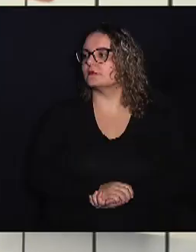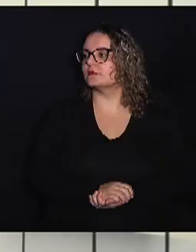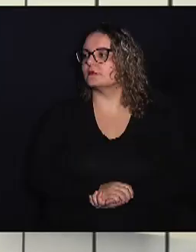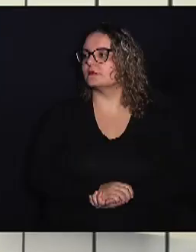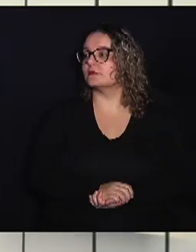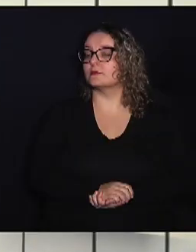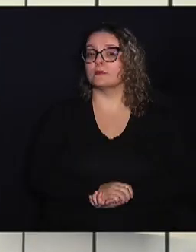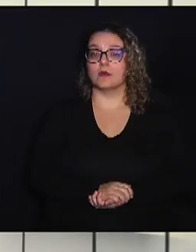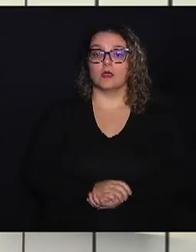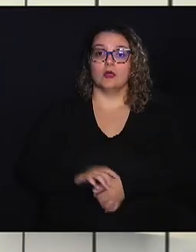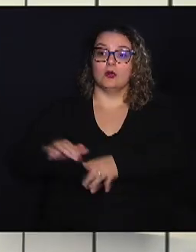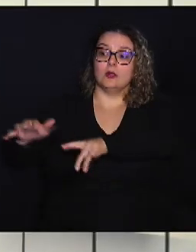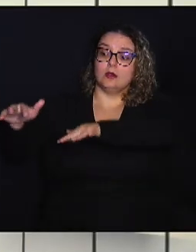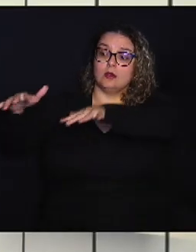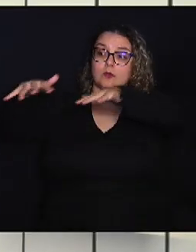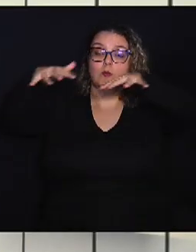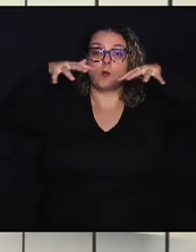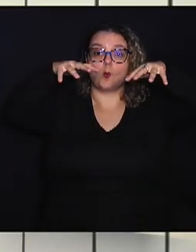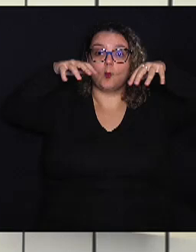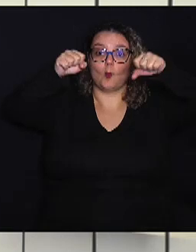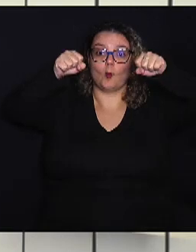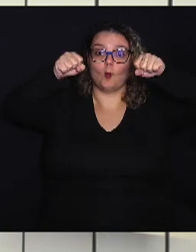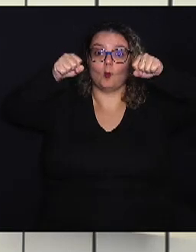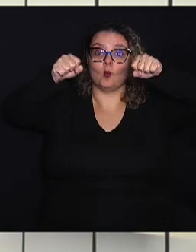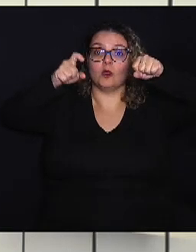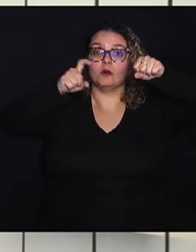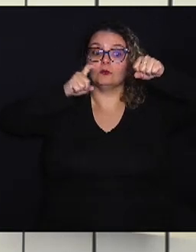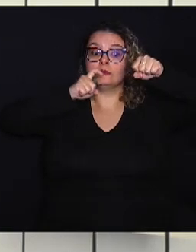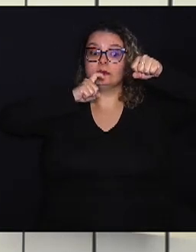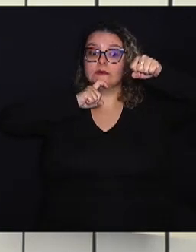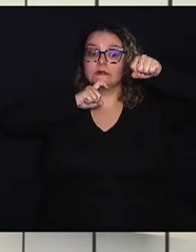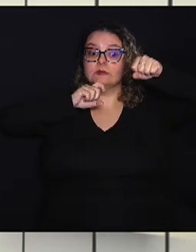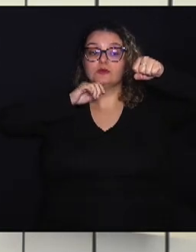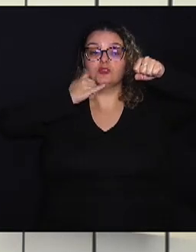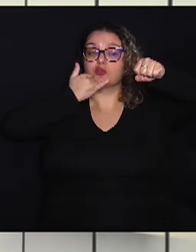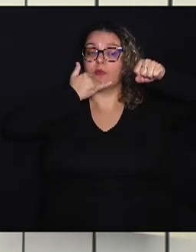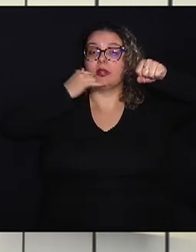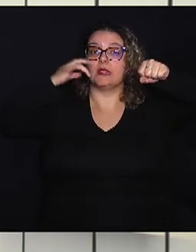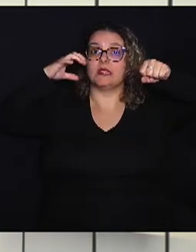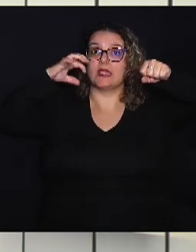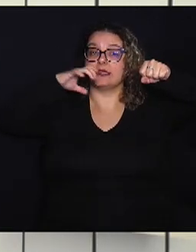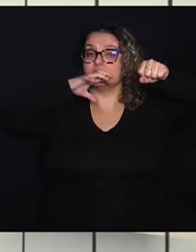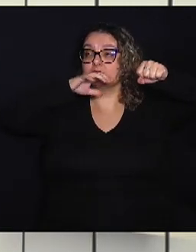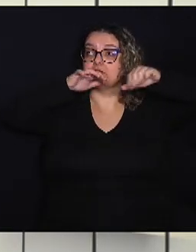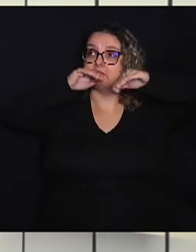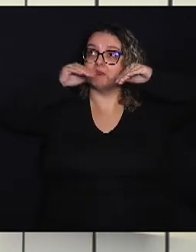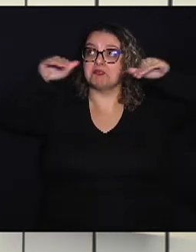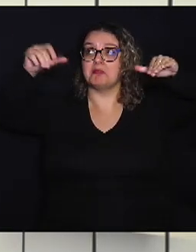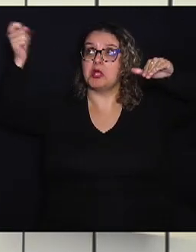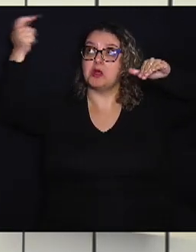Massa de ar seco e quente deixa o tempo em uma condição estável, com o sol